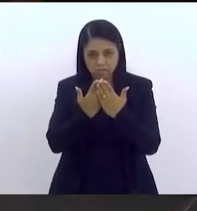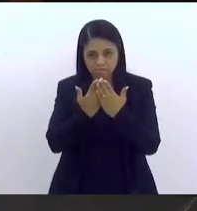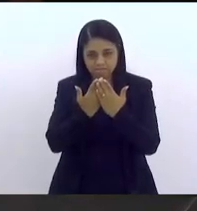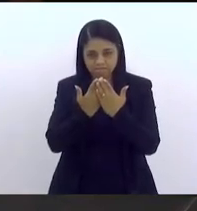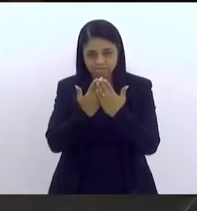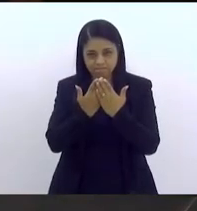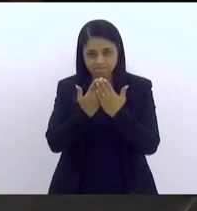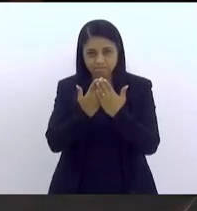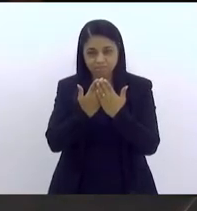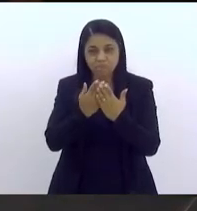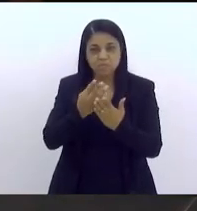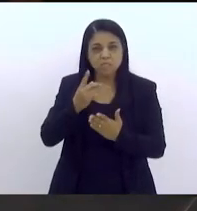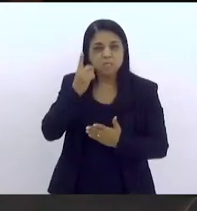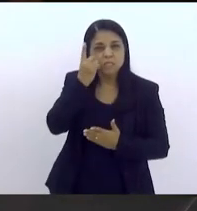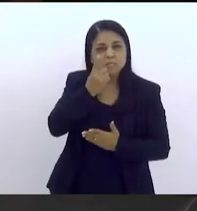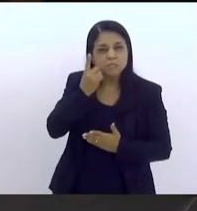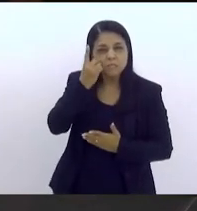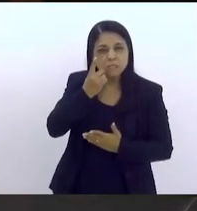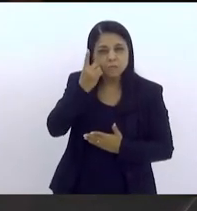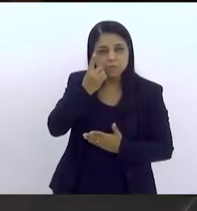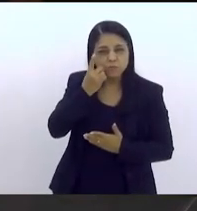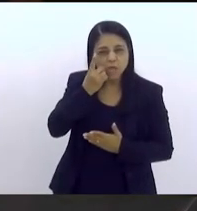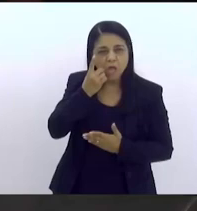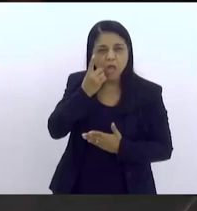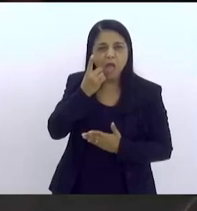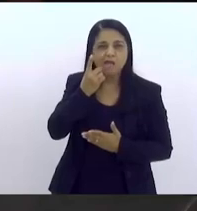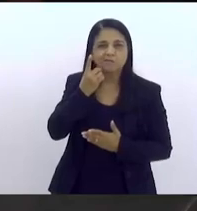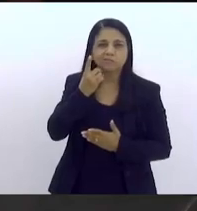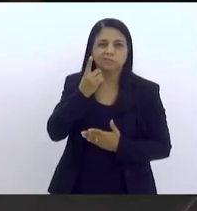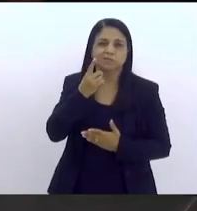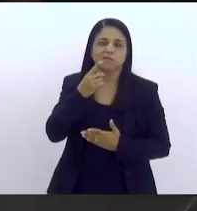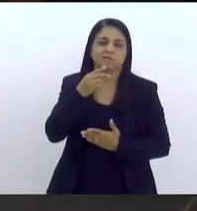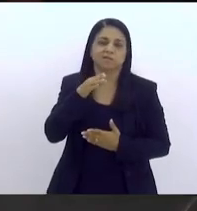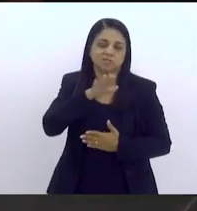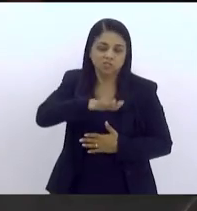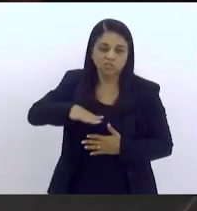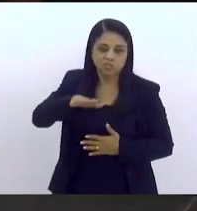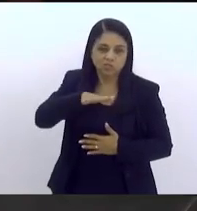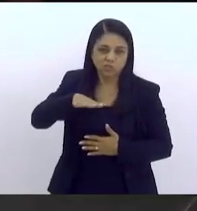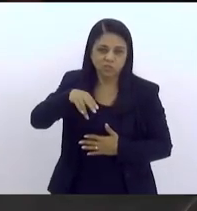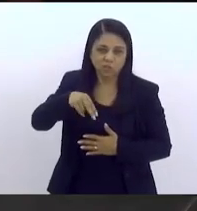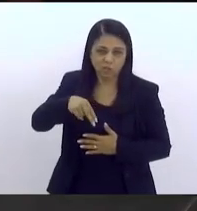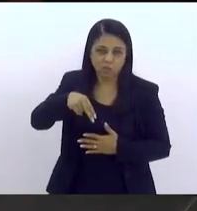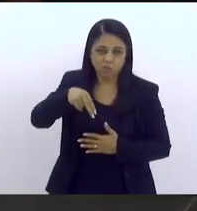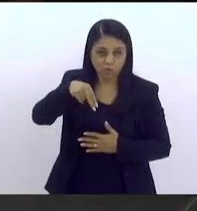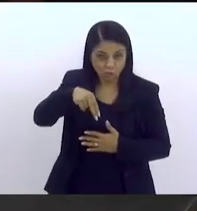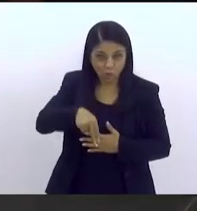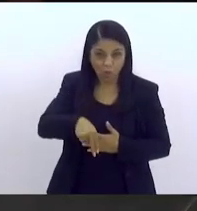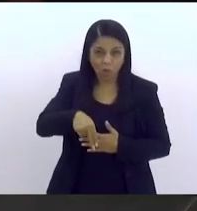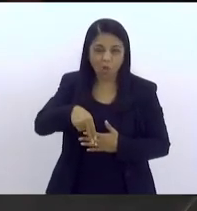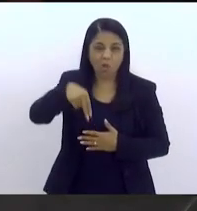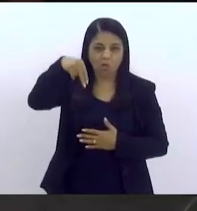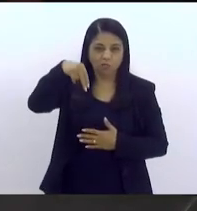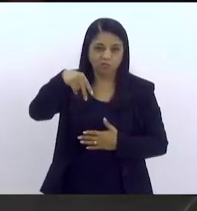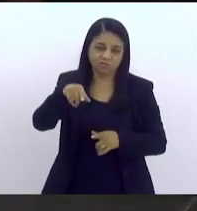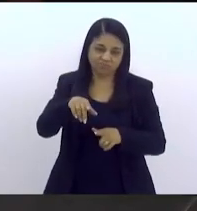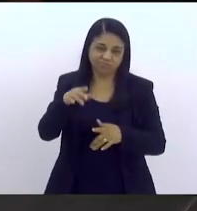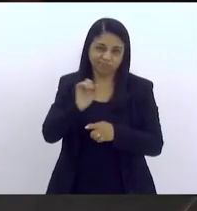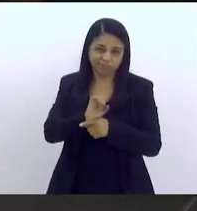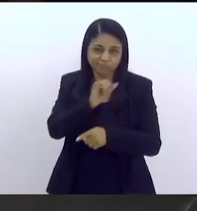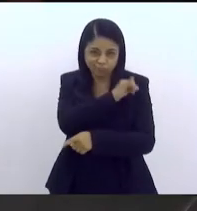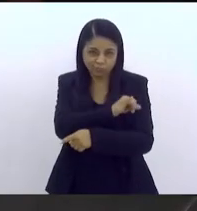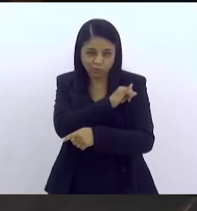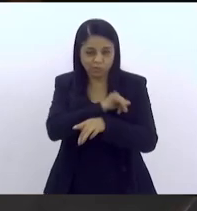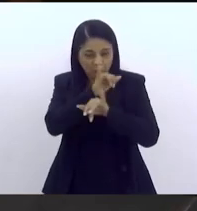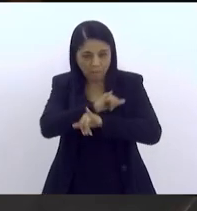quando deputados na Zona Norte do Rio de Janeiro foi altamente lá né alardeado né nos últimos dois anos